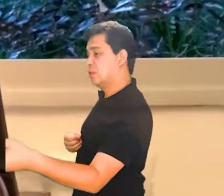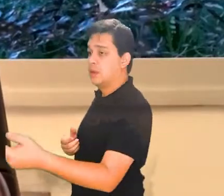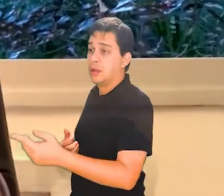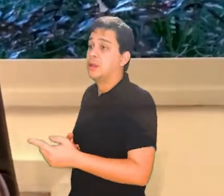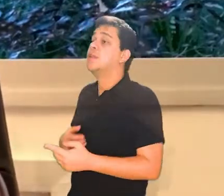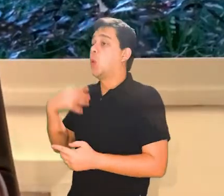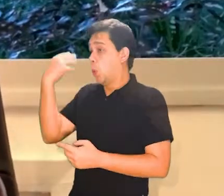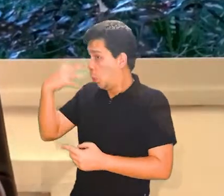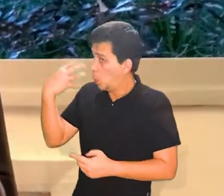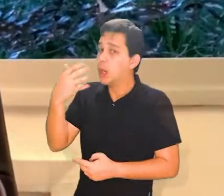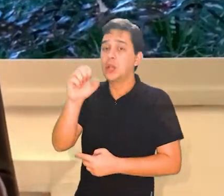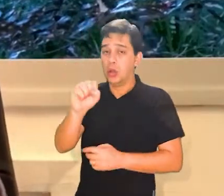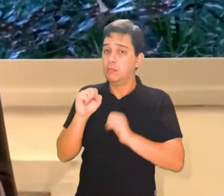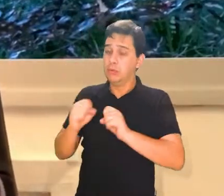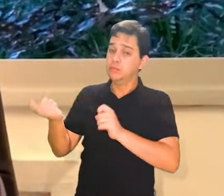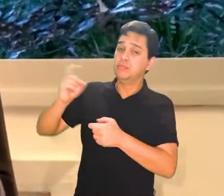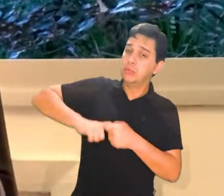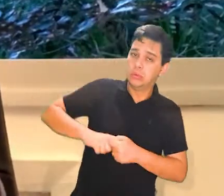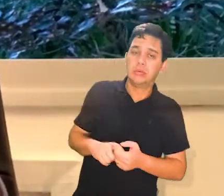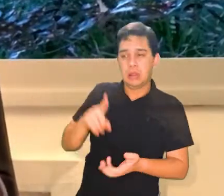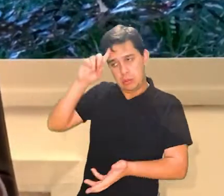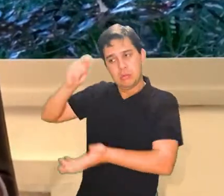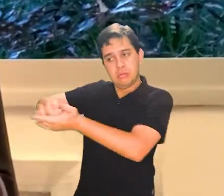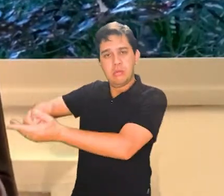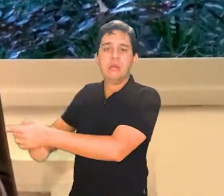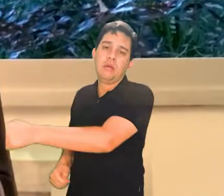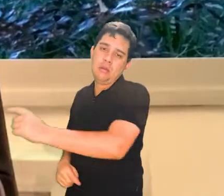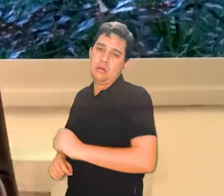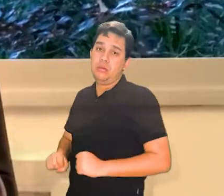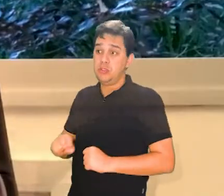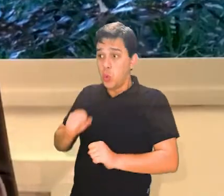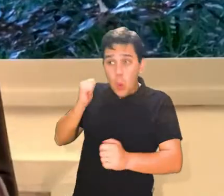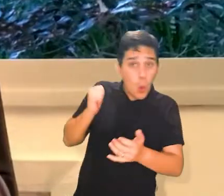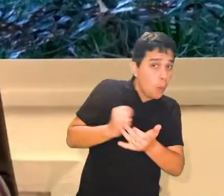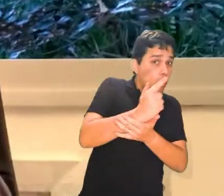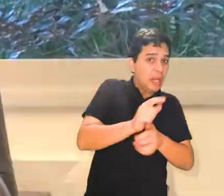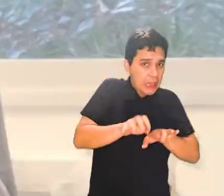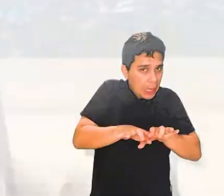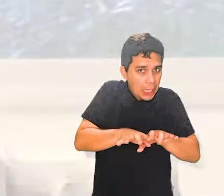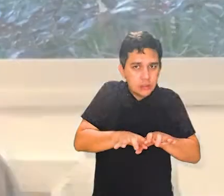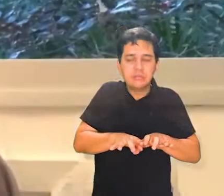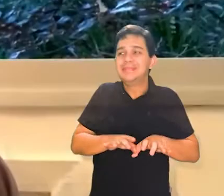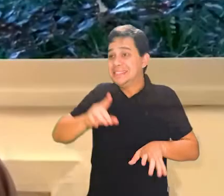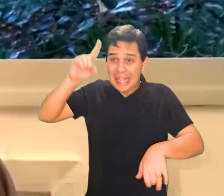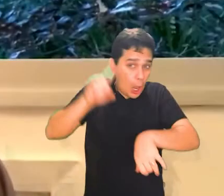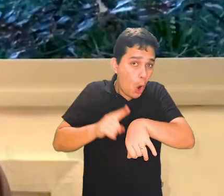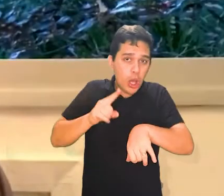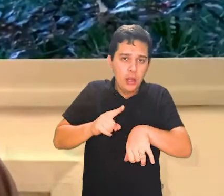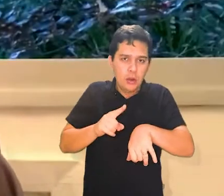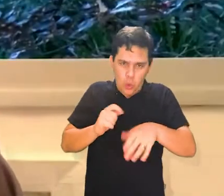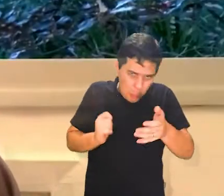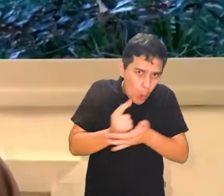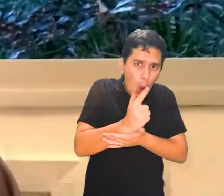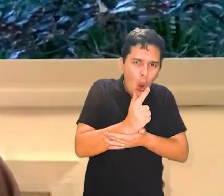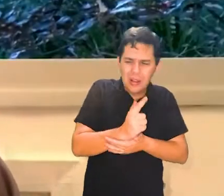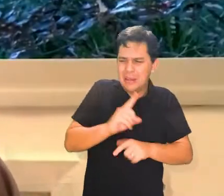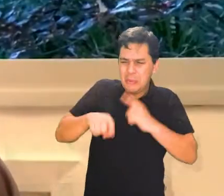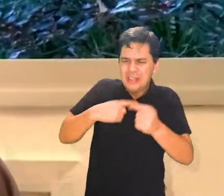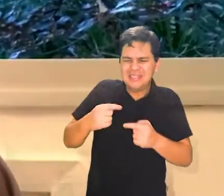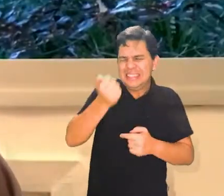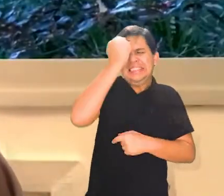assento que ficou vago e, enfim, não seja prejudicada por causa dessa desistência. Tem um aspecto aí que vale a